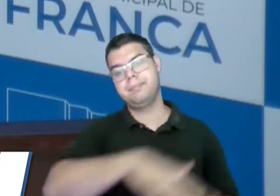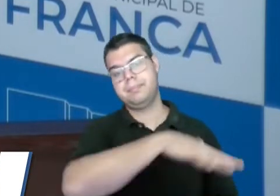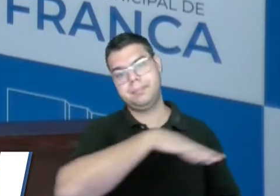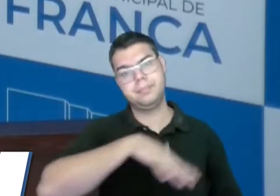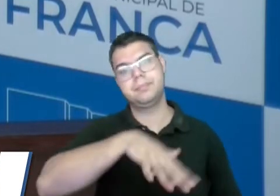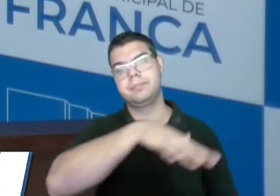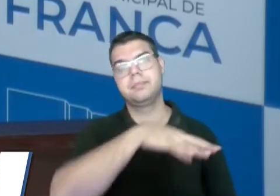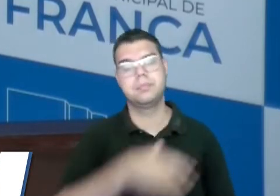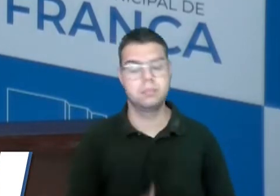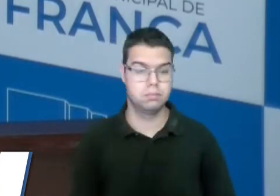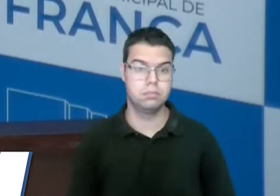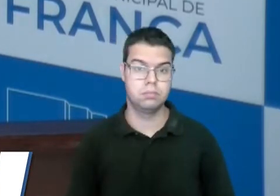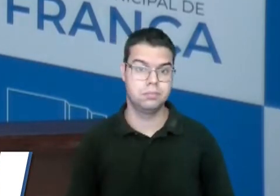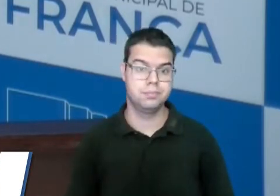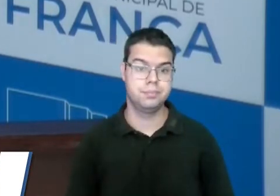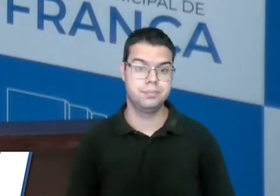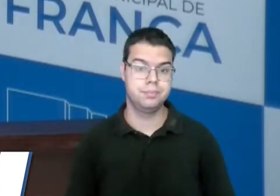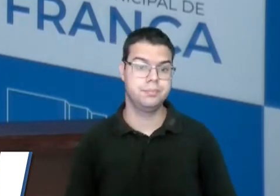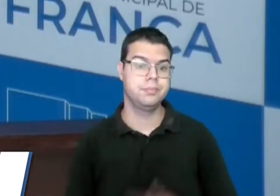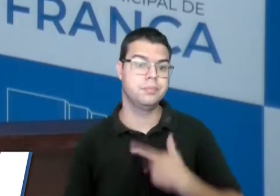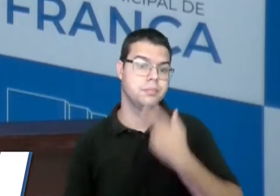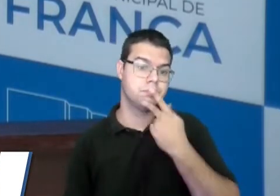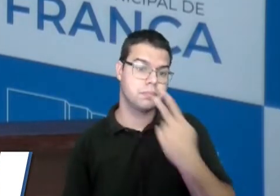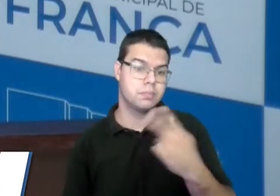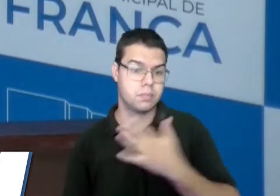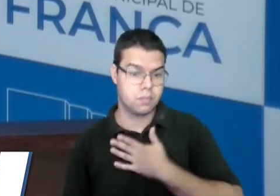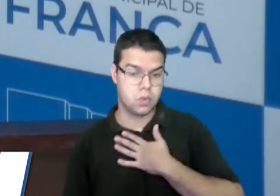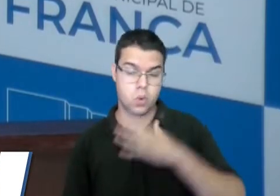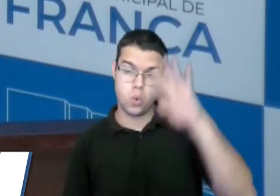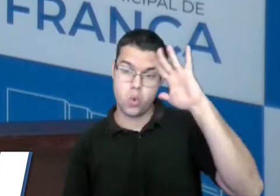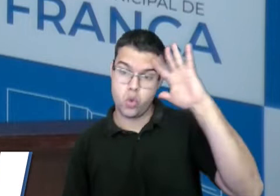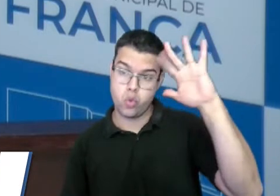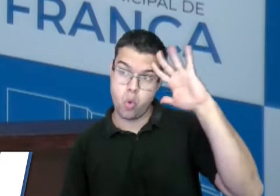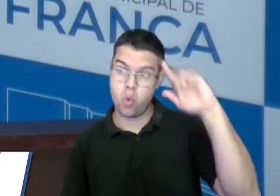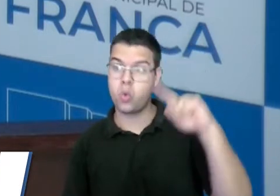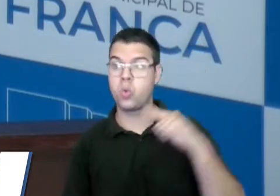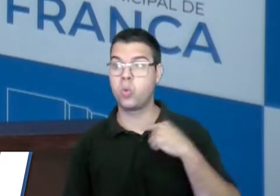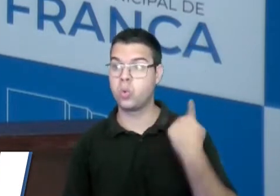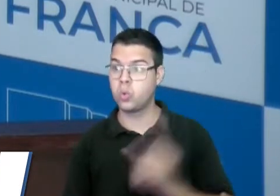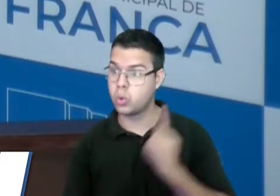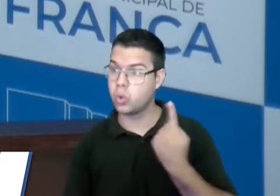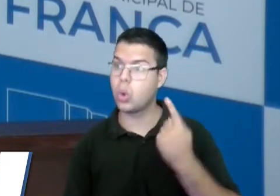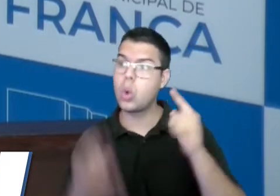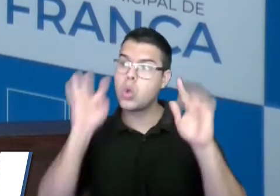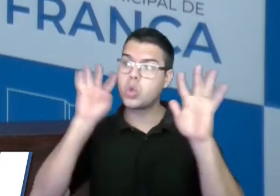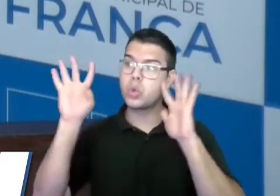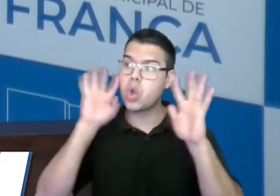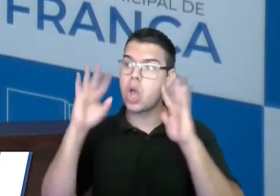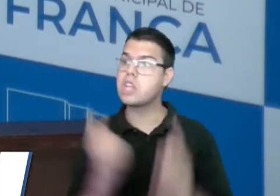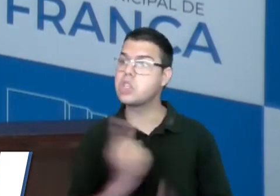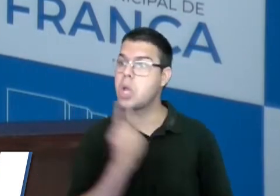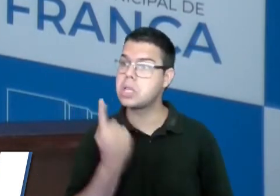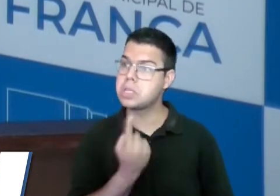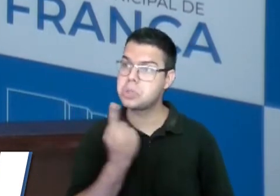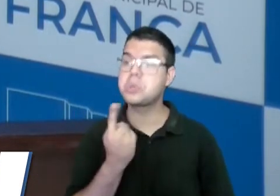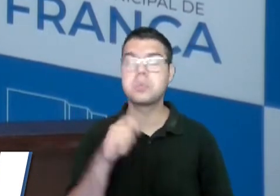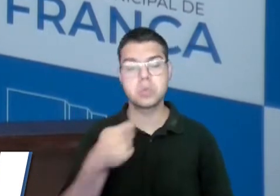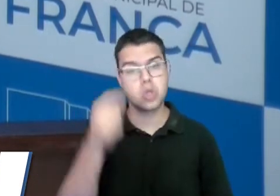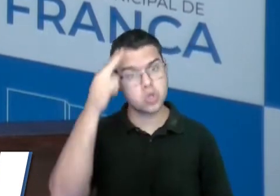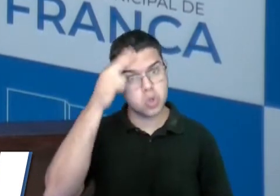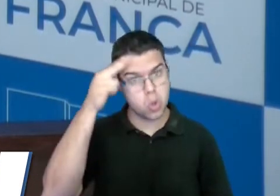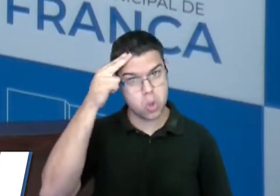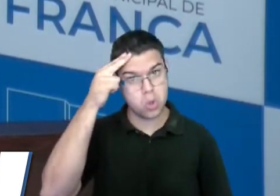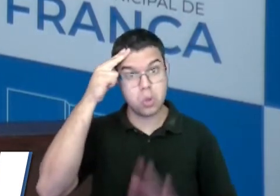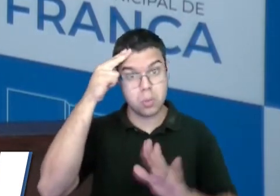e dizer que um sonho que nós sonhamos sozinho é apenas um sonho, mas quando sonhamos em conjunto,